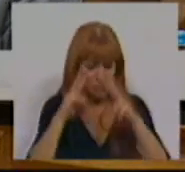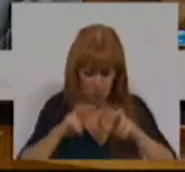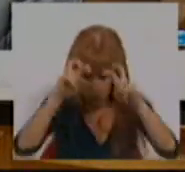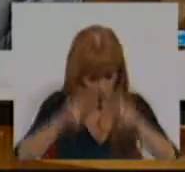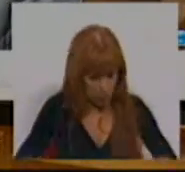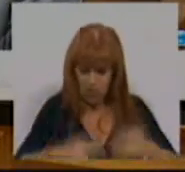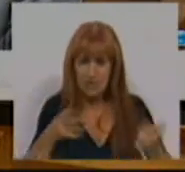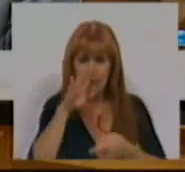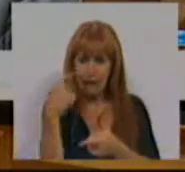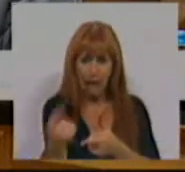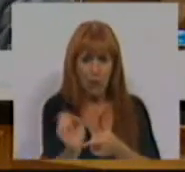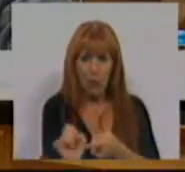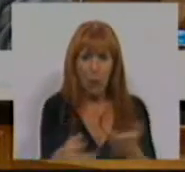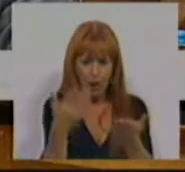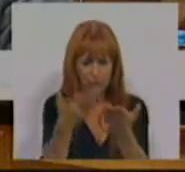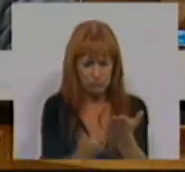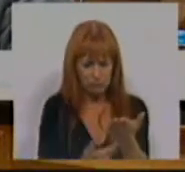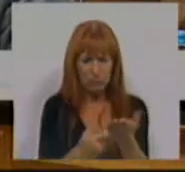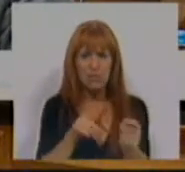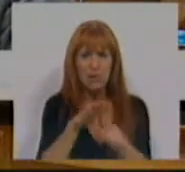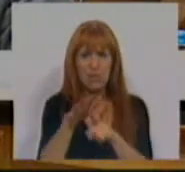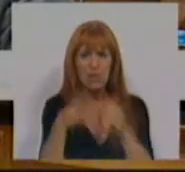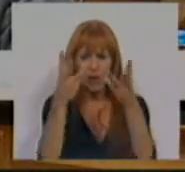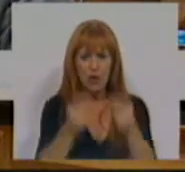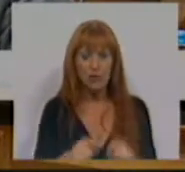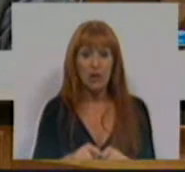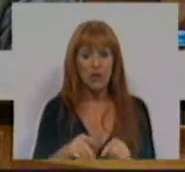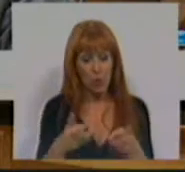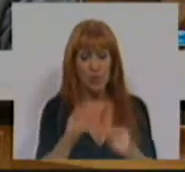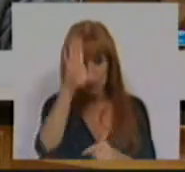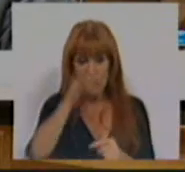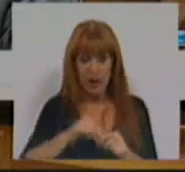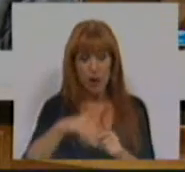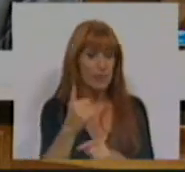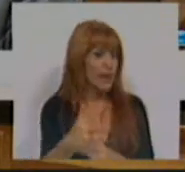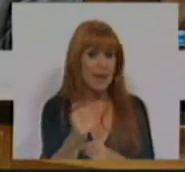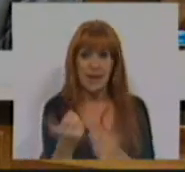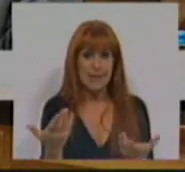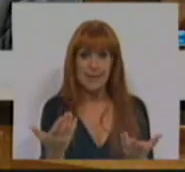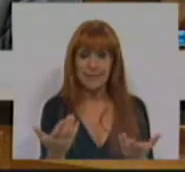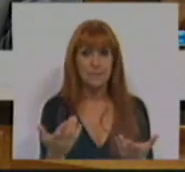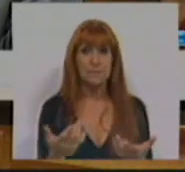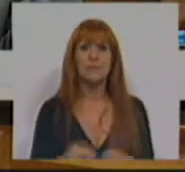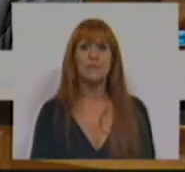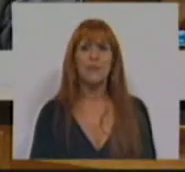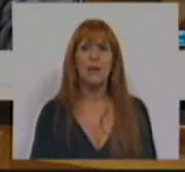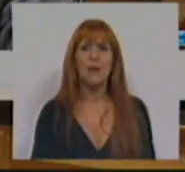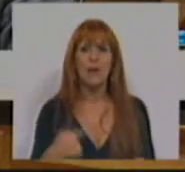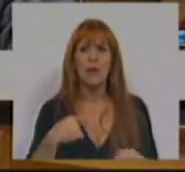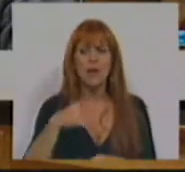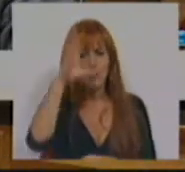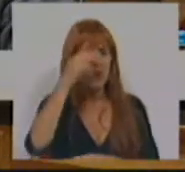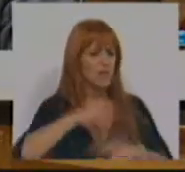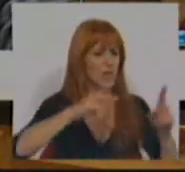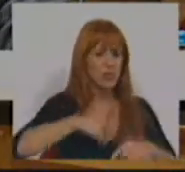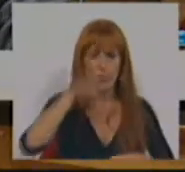não encontrou se de facto está ou não está considerado esse impacto orçamental no Orçamento de Estado para 2015. E questionou o Ministério das